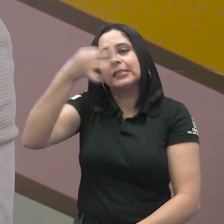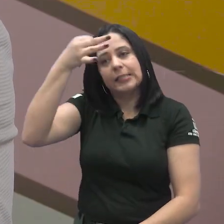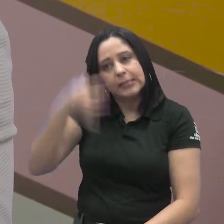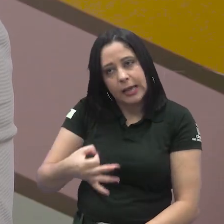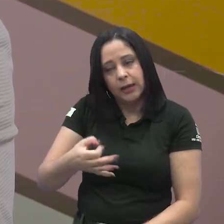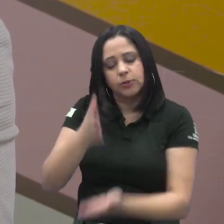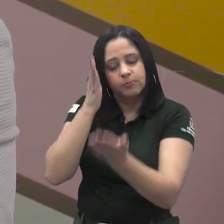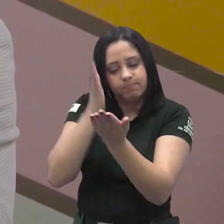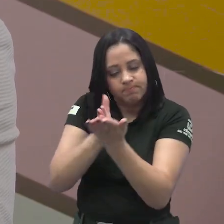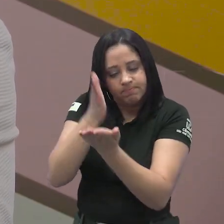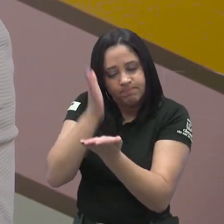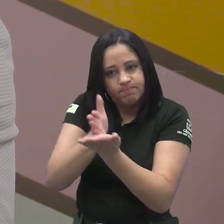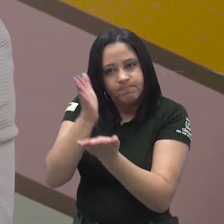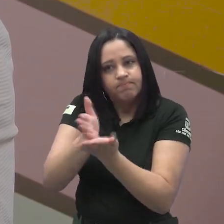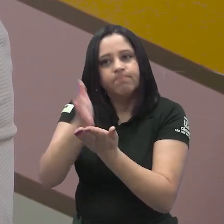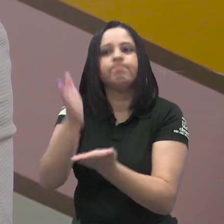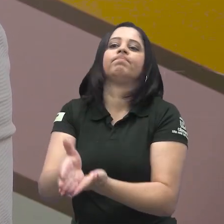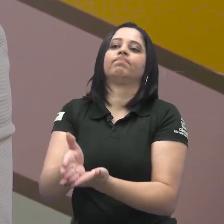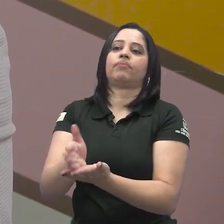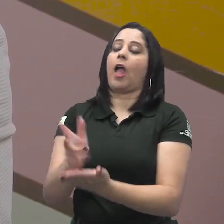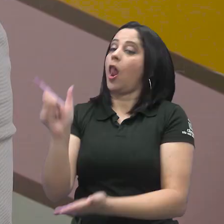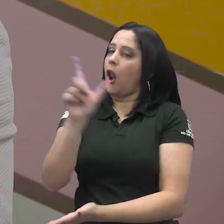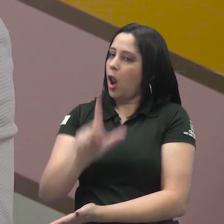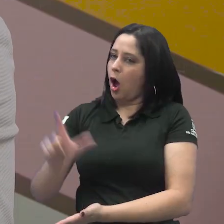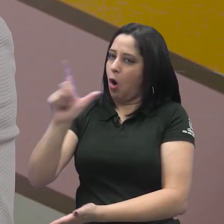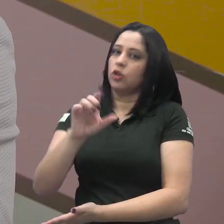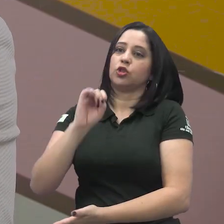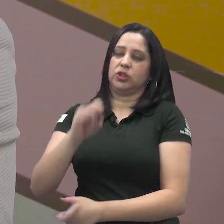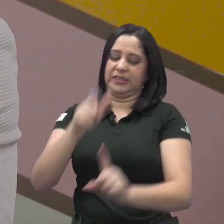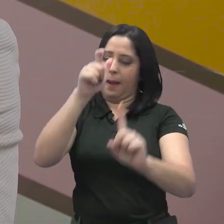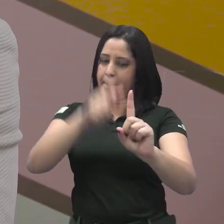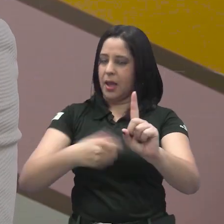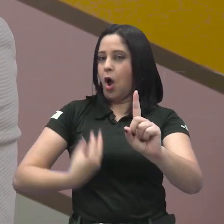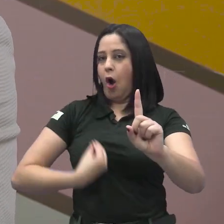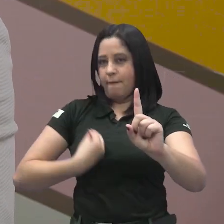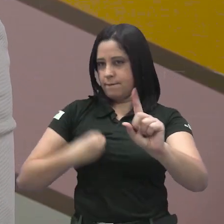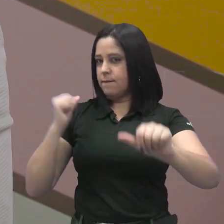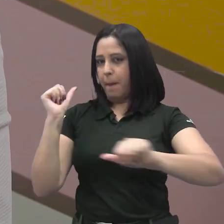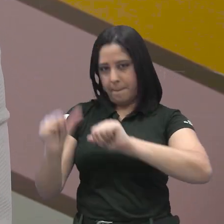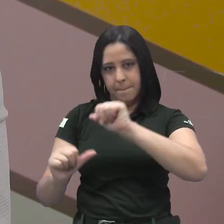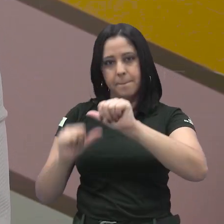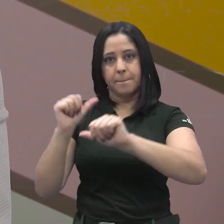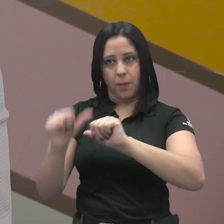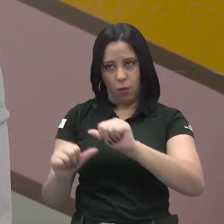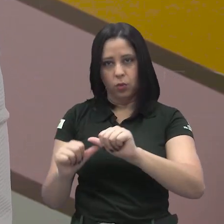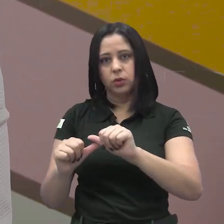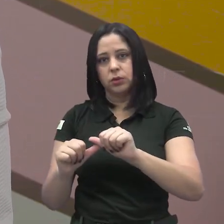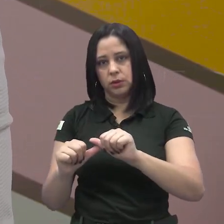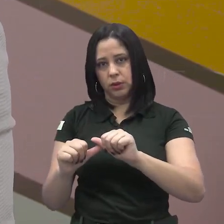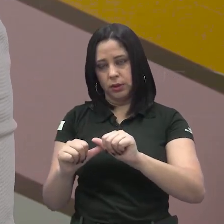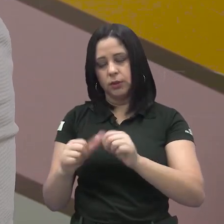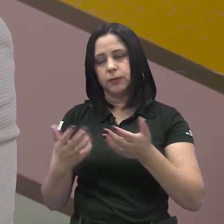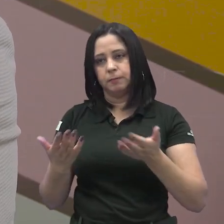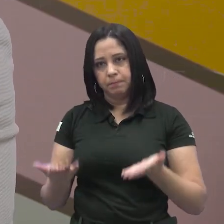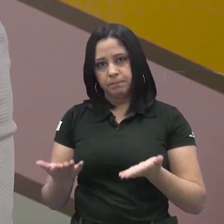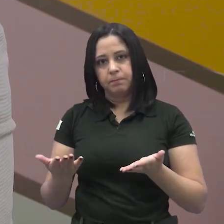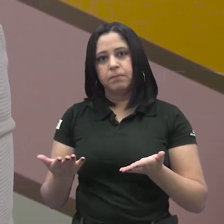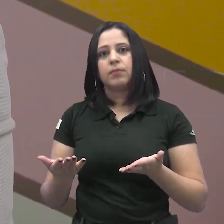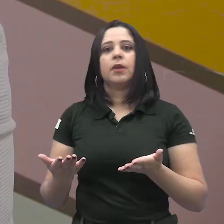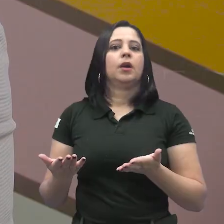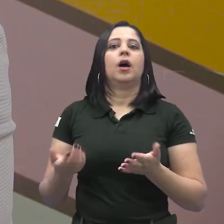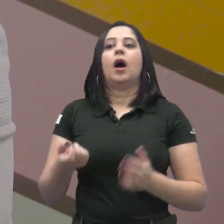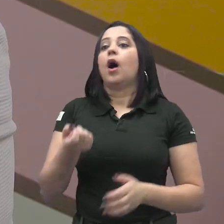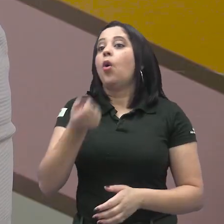faz uma mudança radical, estruturada de estilo de vida, é bem provável que parte dessas medicações ou a